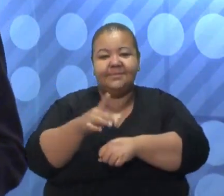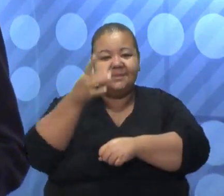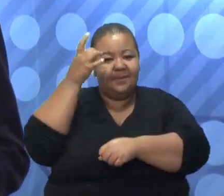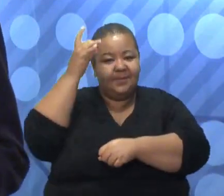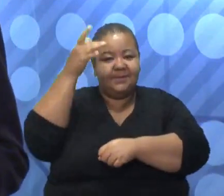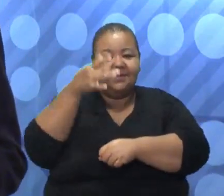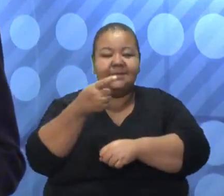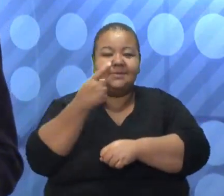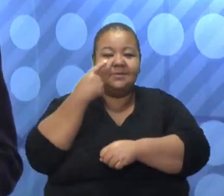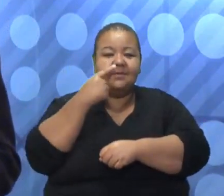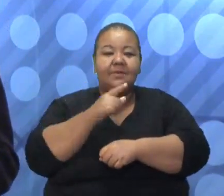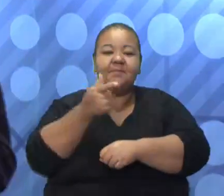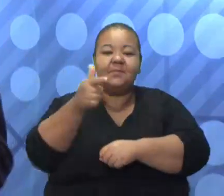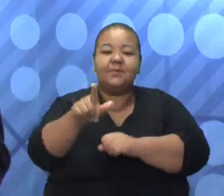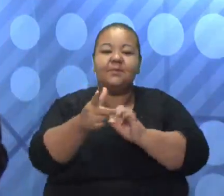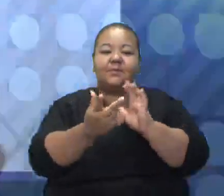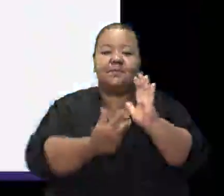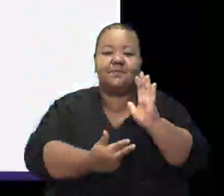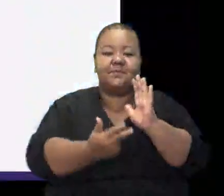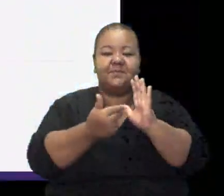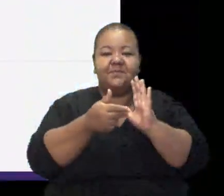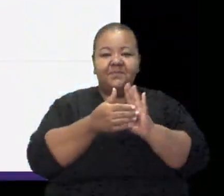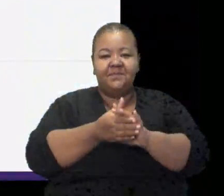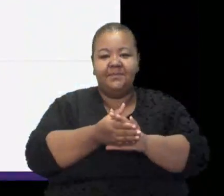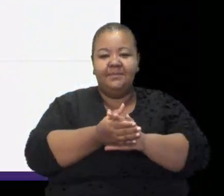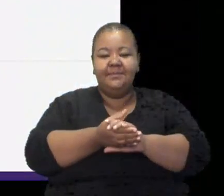fácil visualizar isso na próxima figura.